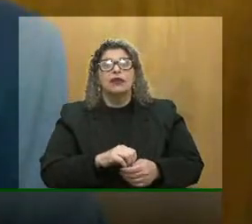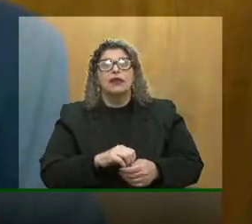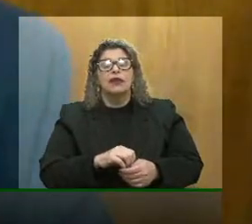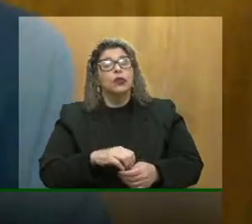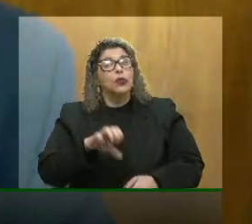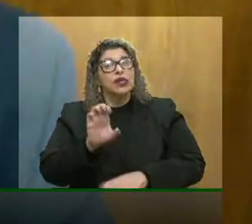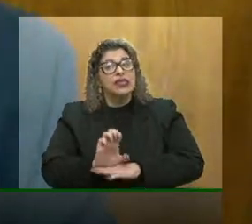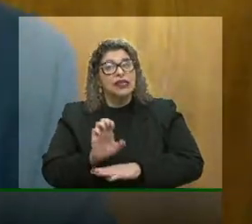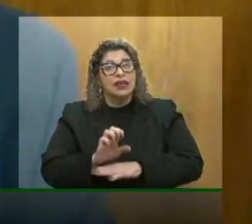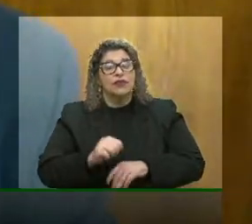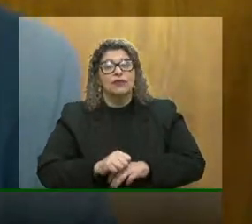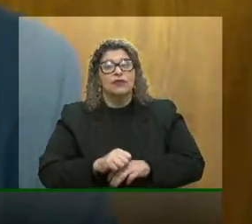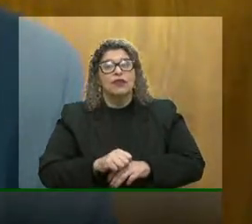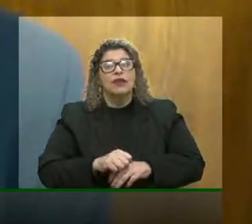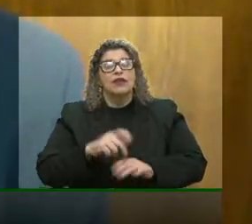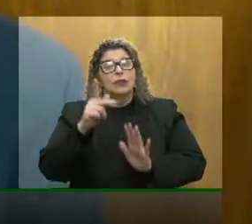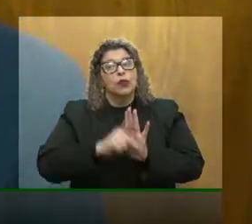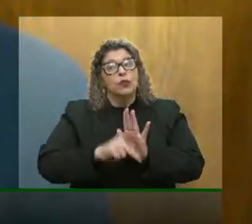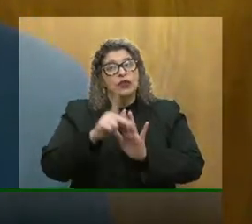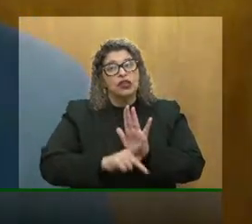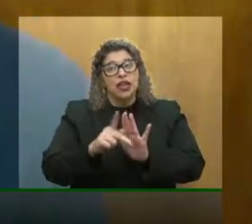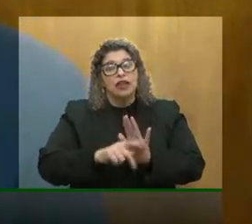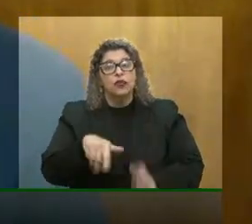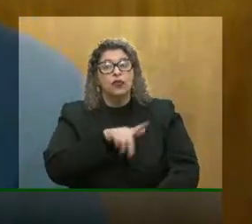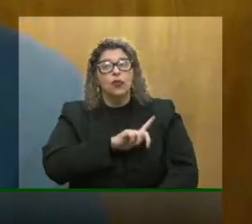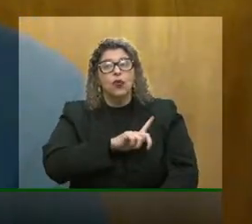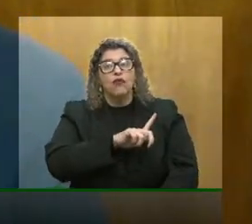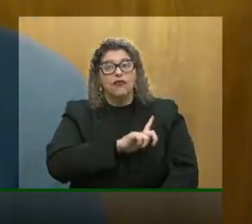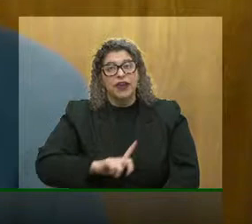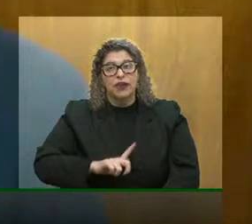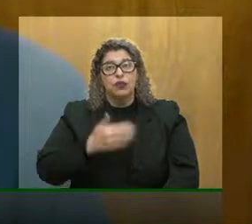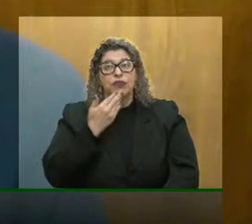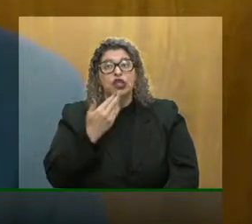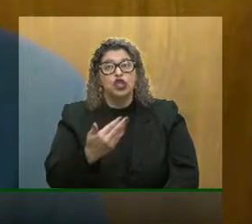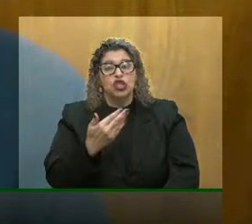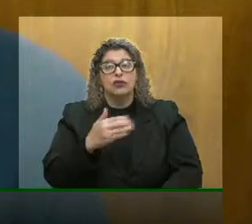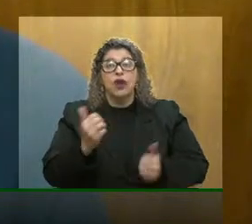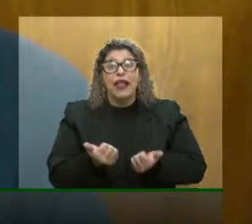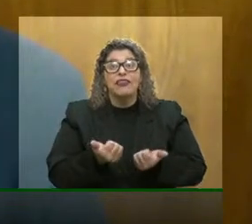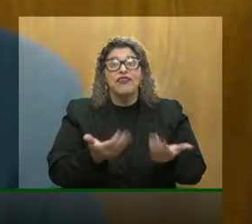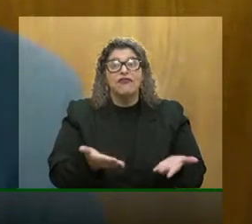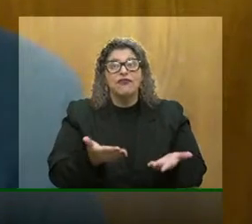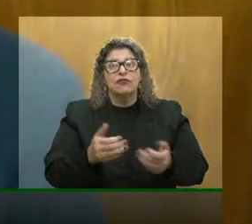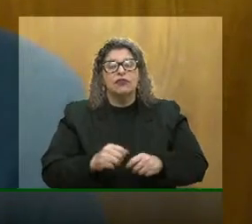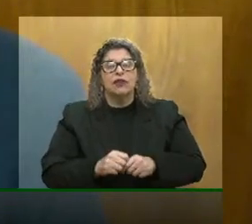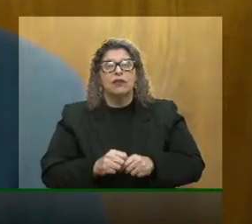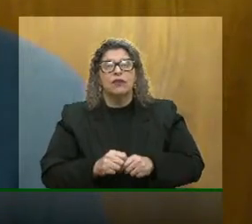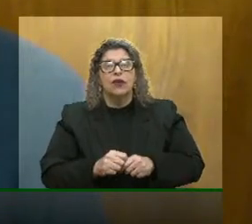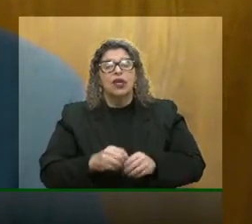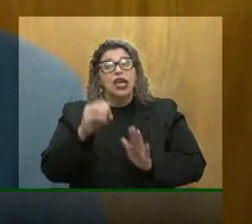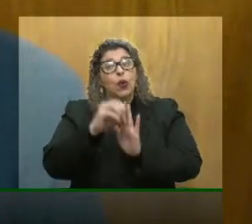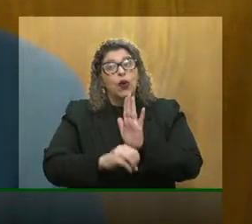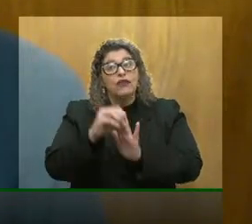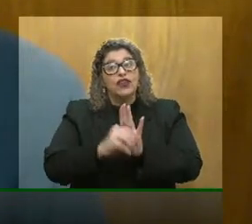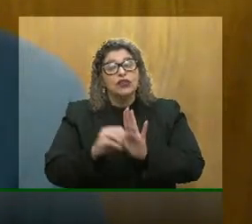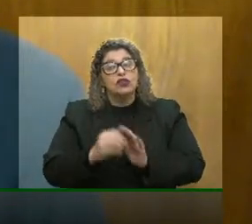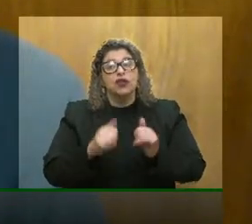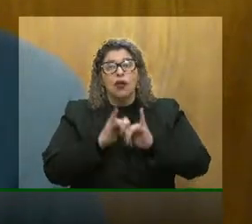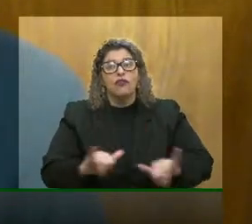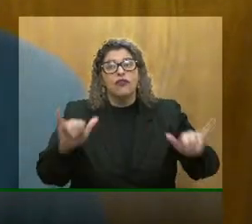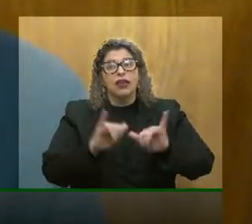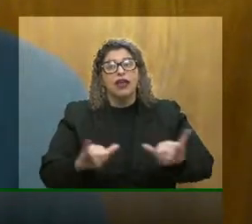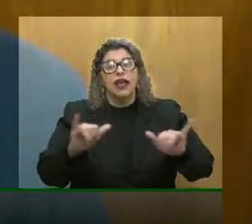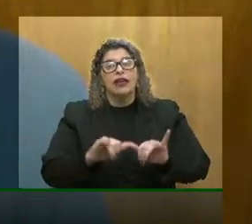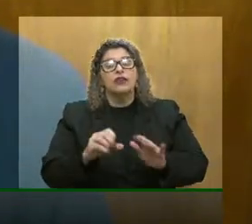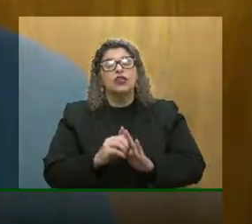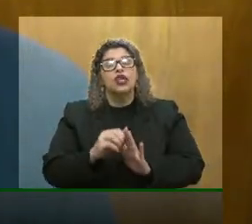Ao projeto foi acostado o ofício do senhor governador solicitando a sua devolução, ofício este já publicado no Diário Oficial